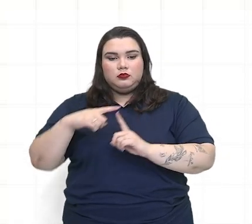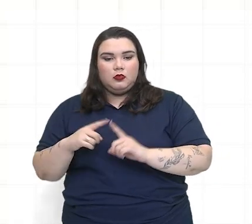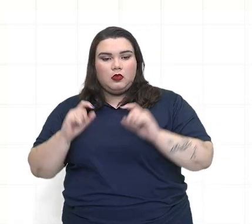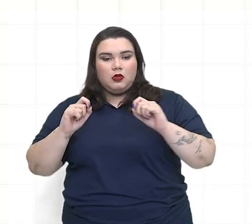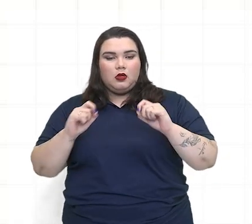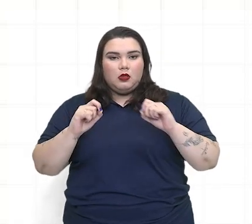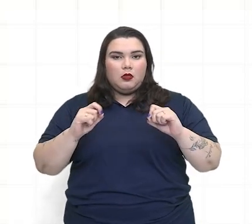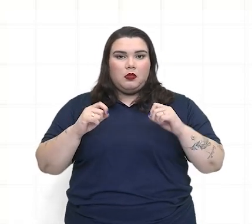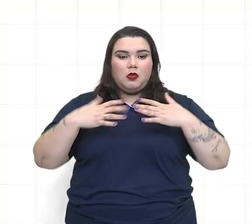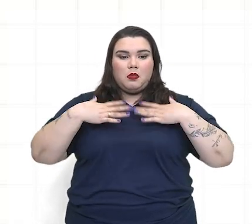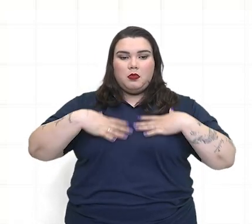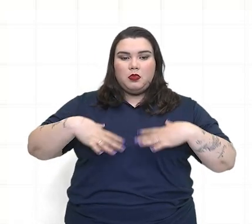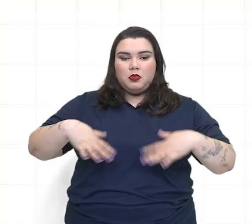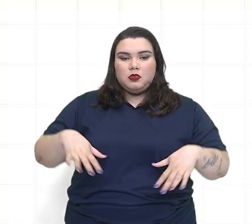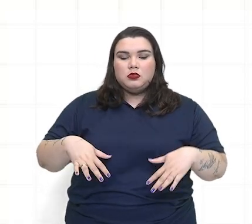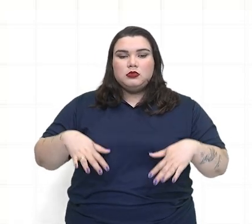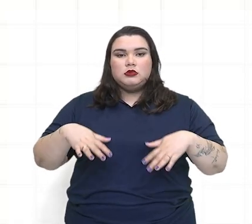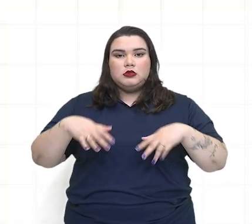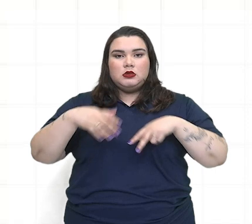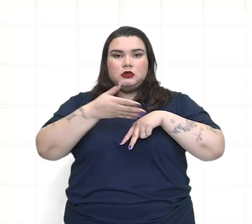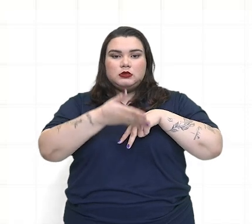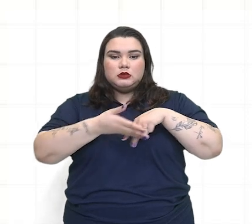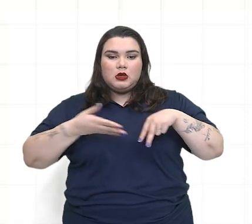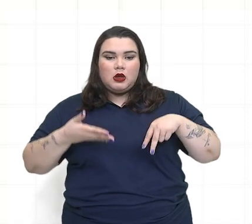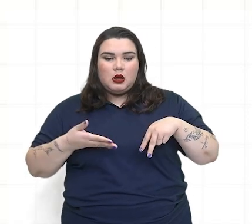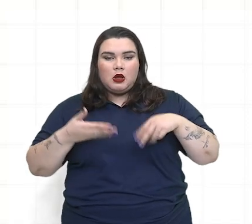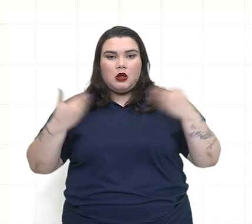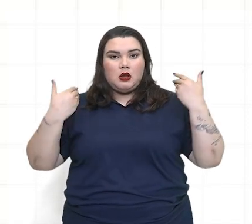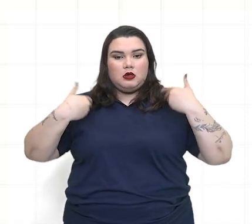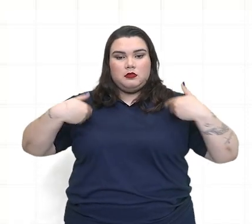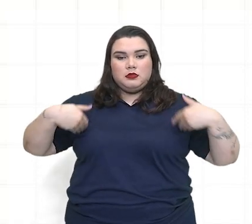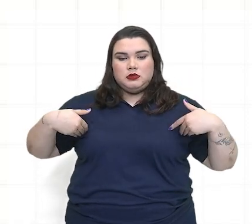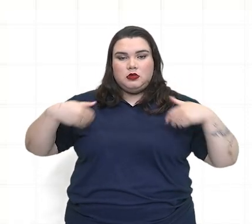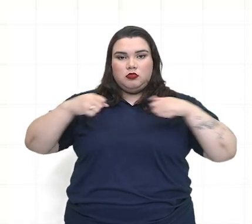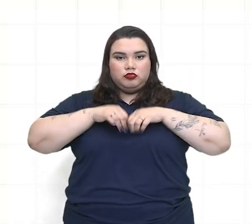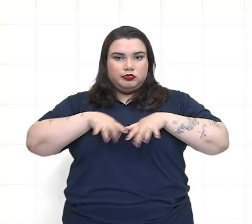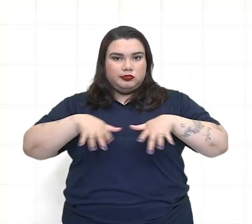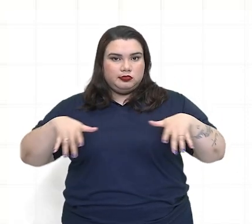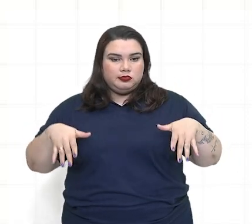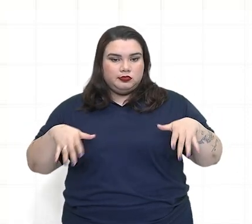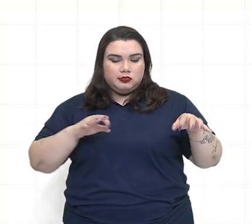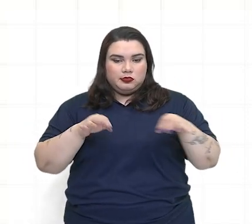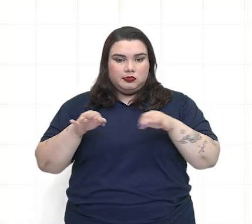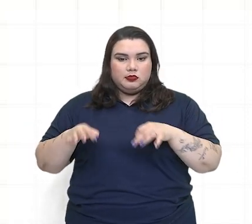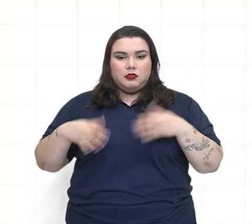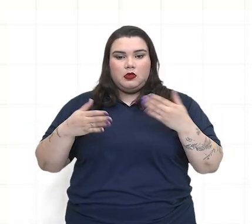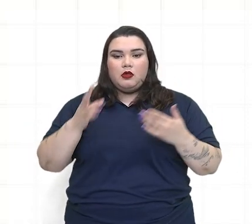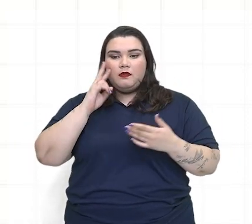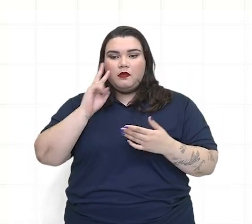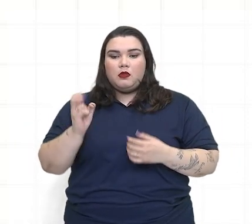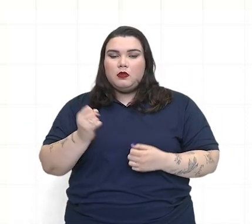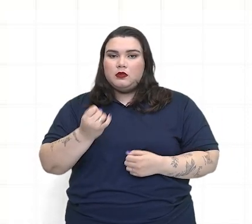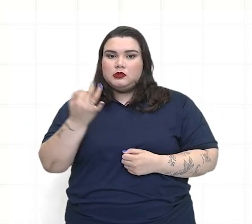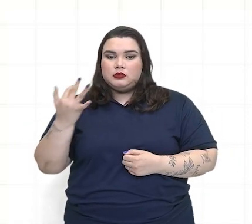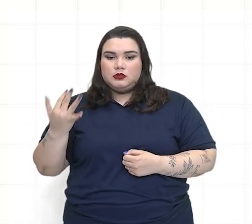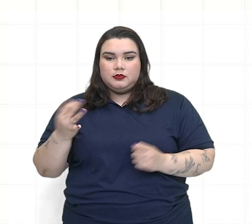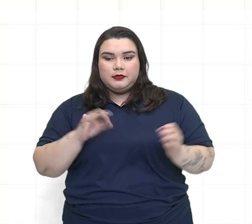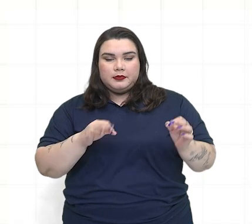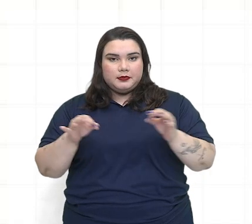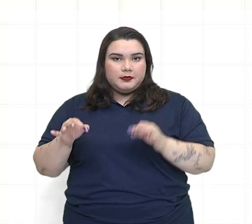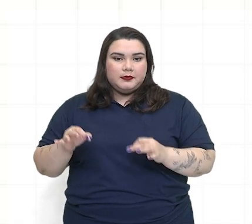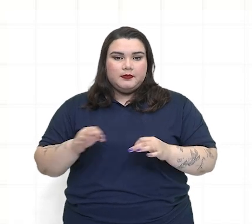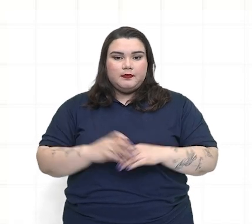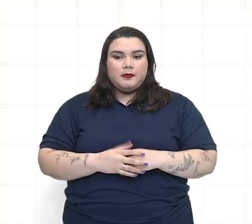vestuário específico: blusas, saias, camisetas e vestidos. E aqui indica uma quantidade,